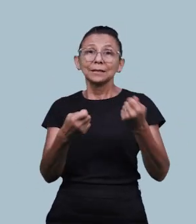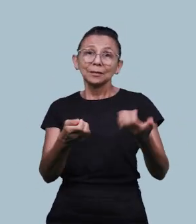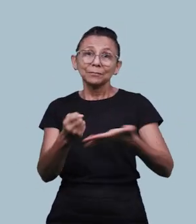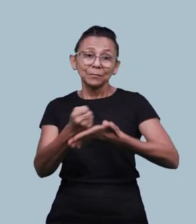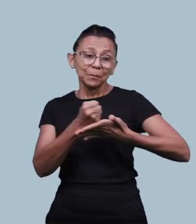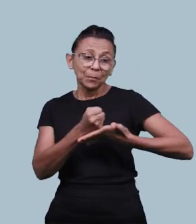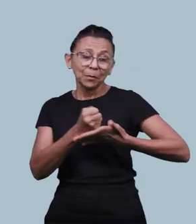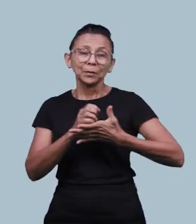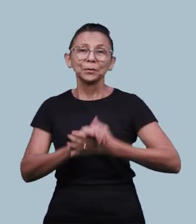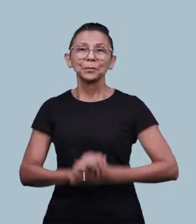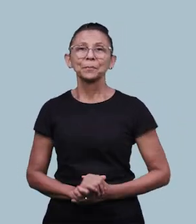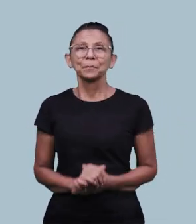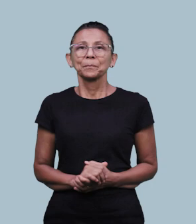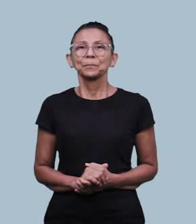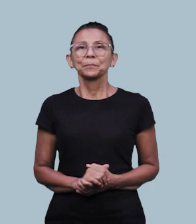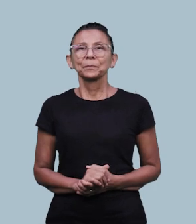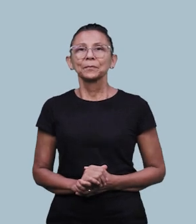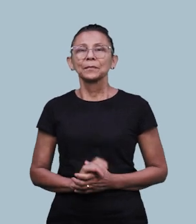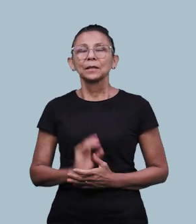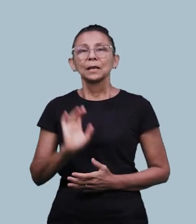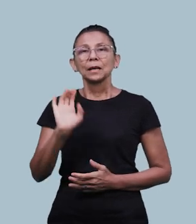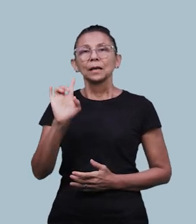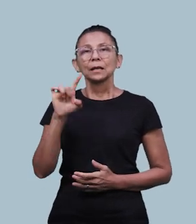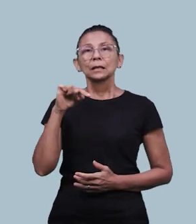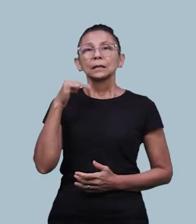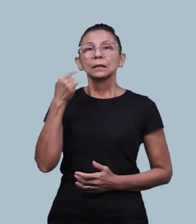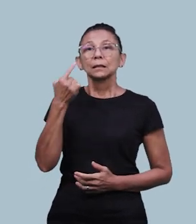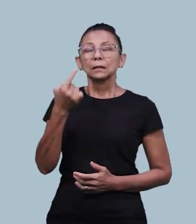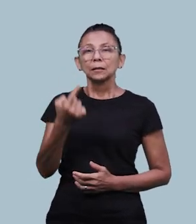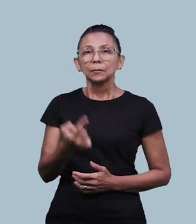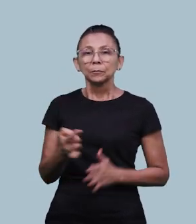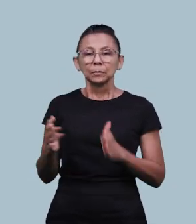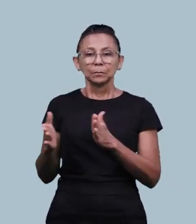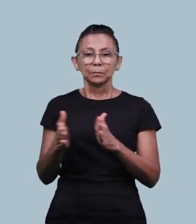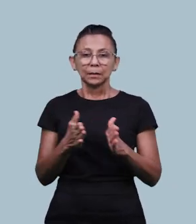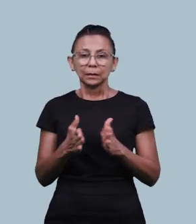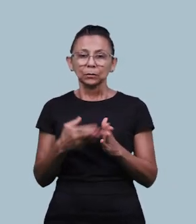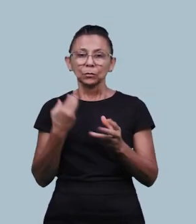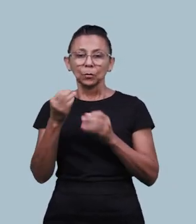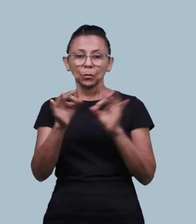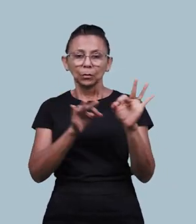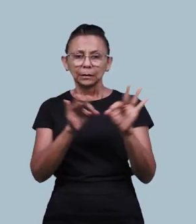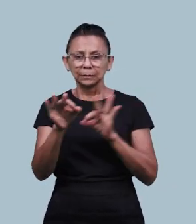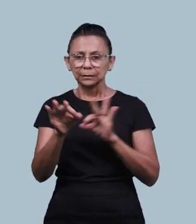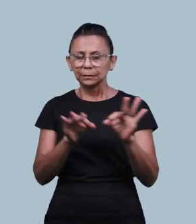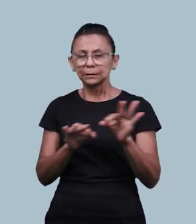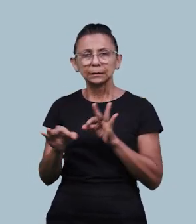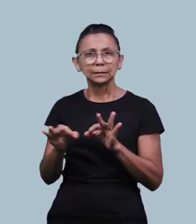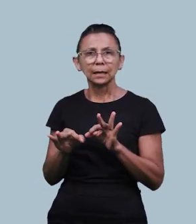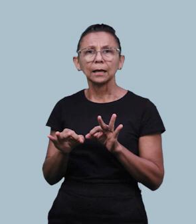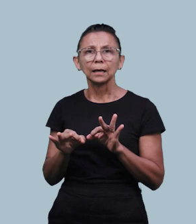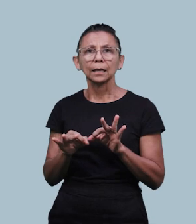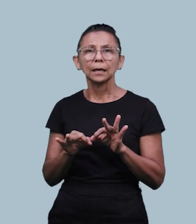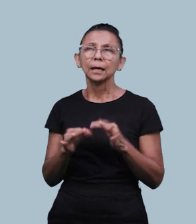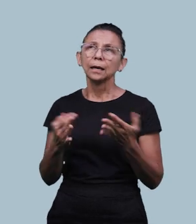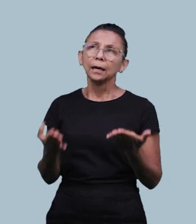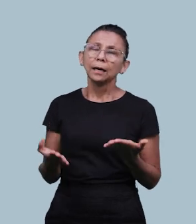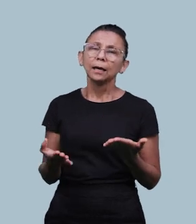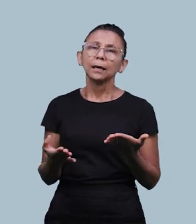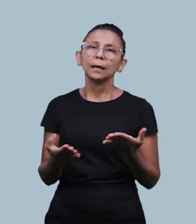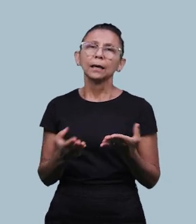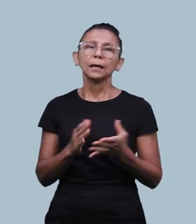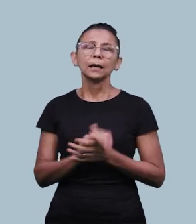depois de passar dessa fase, nós vamos para a fase de reorganização de tempo, reorganização do seu modo